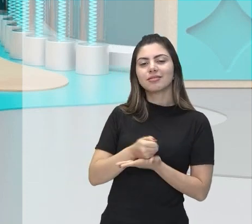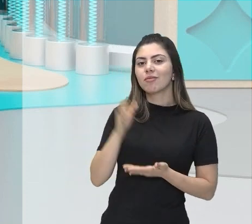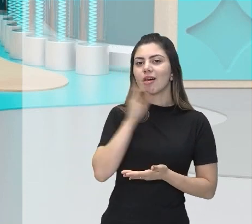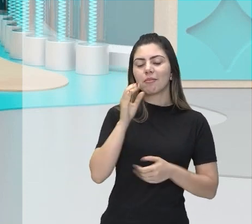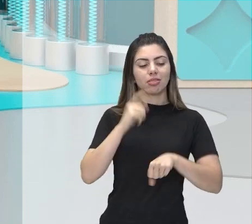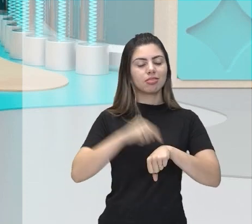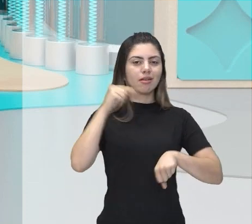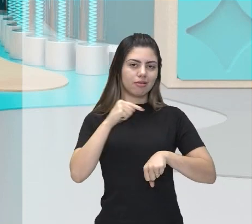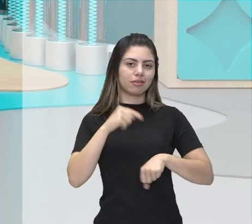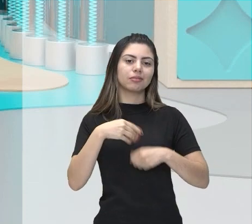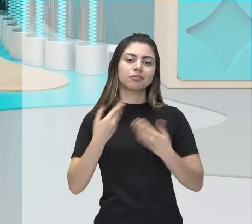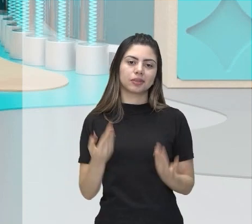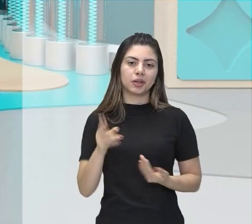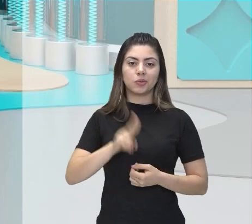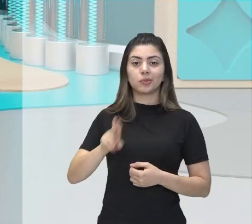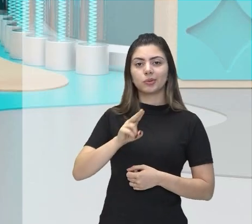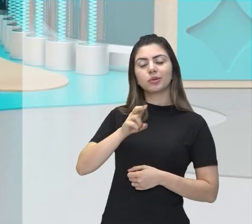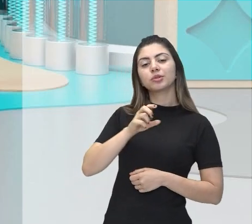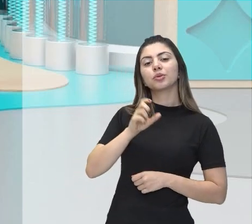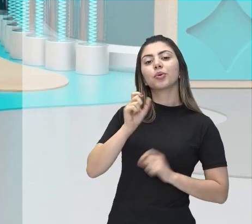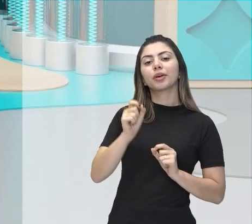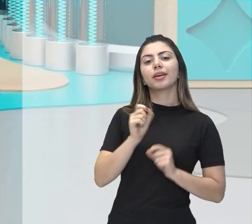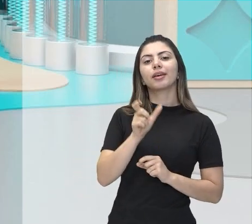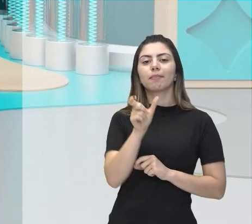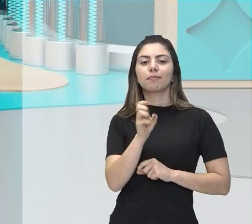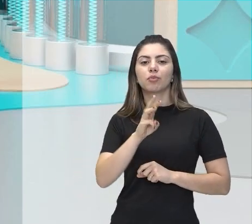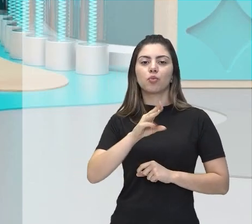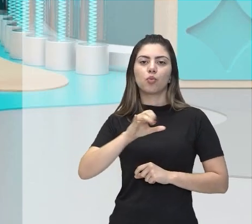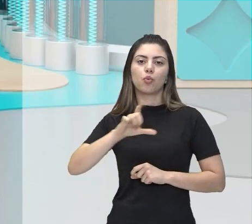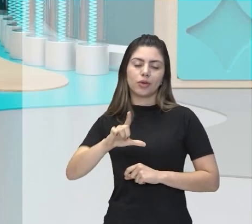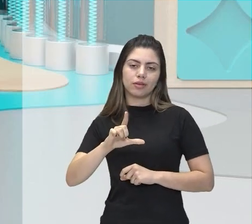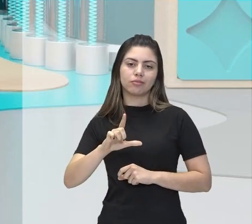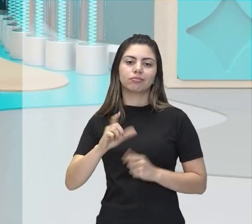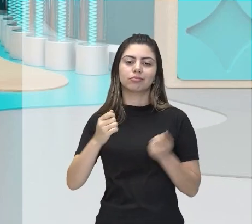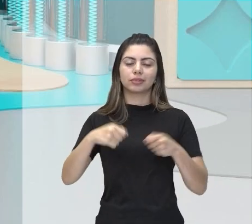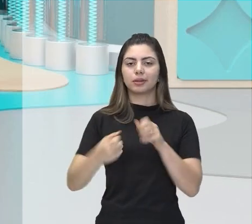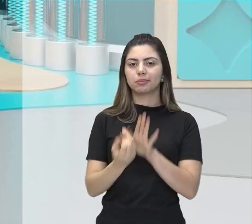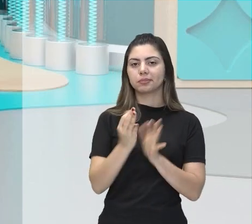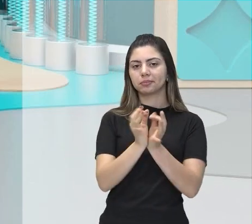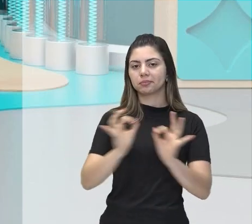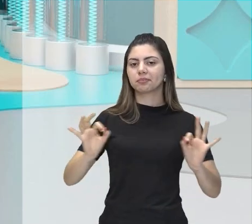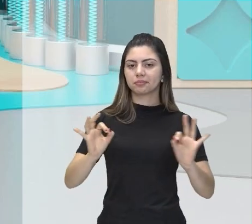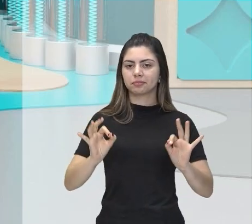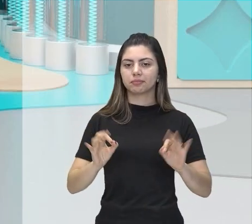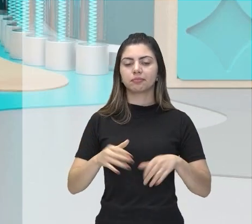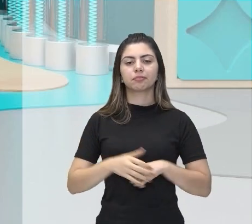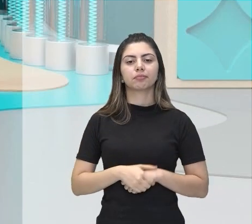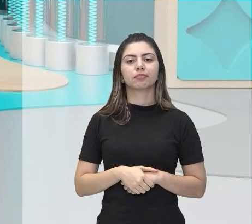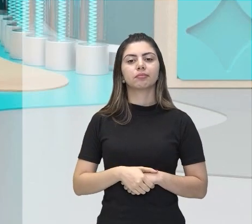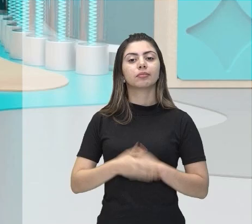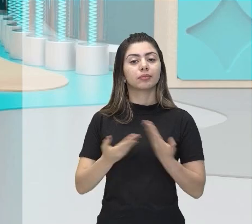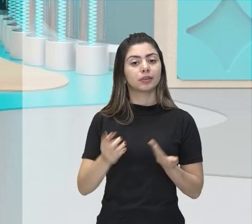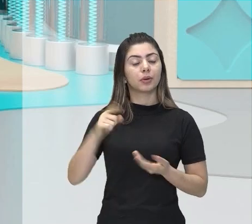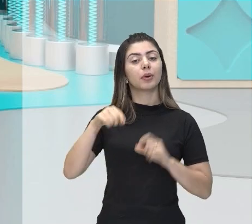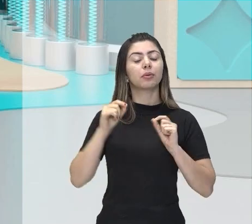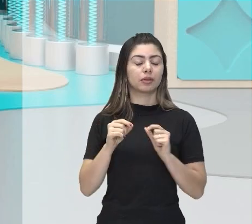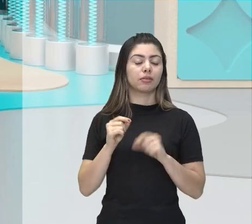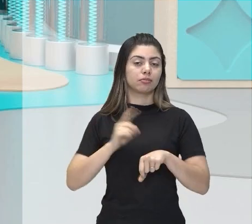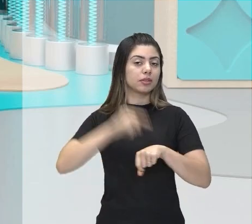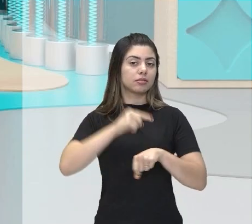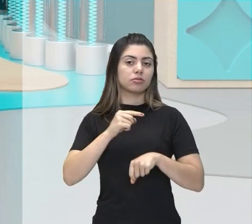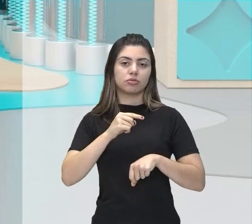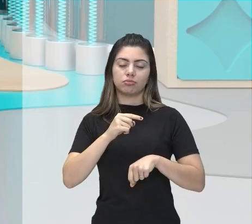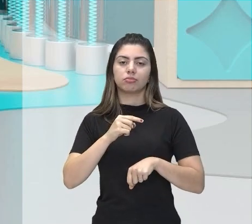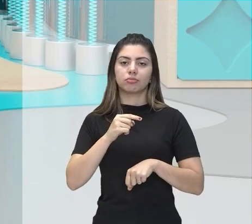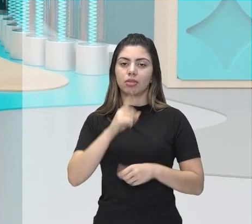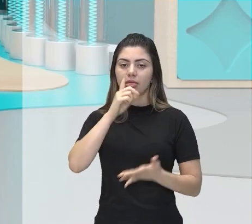agora, usamos aí o auxiliar will para montar essa frase. Então, um dos usos, decisões espontâneas, ok?